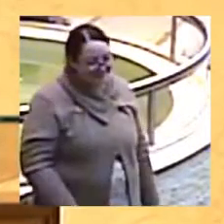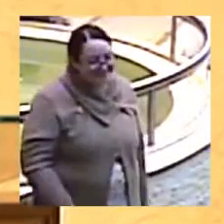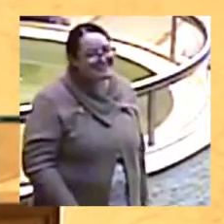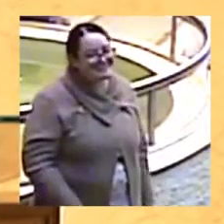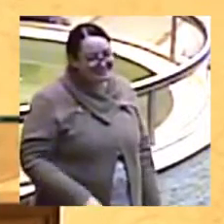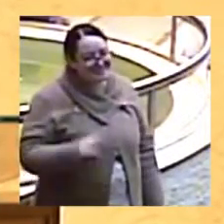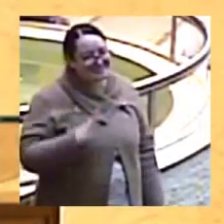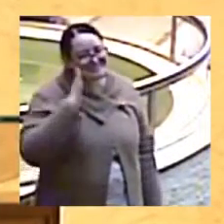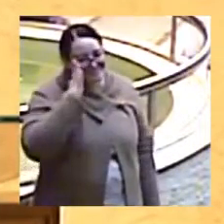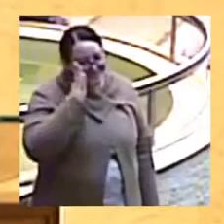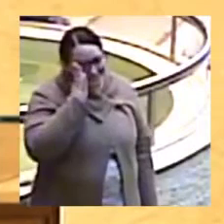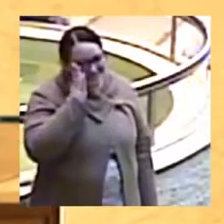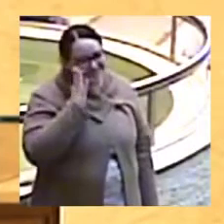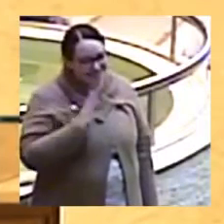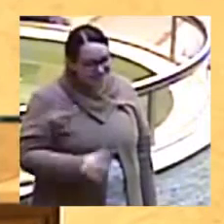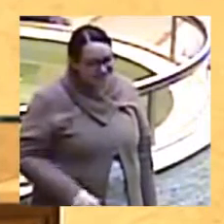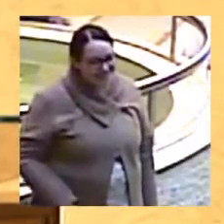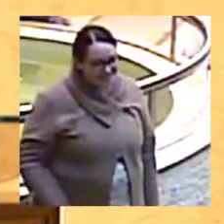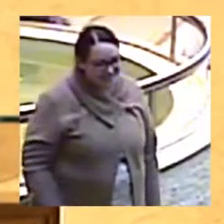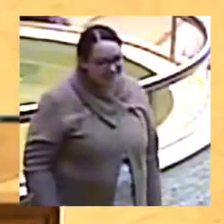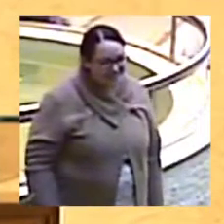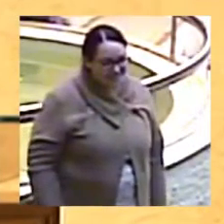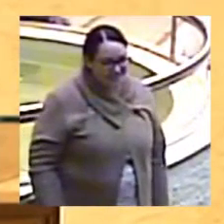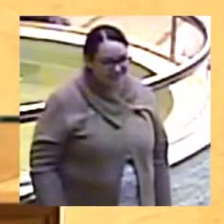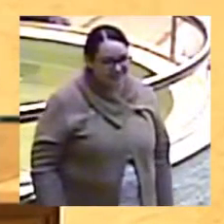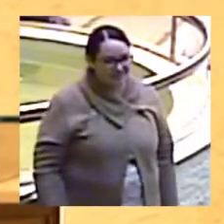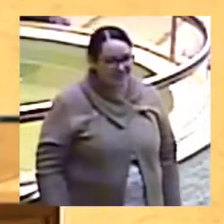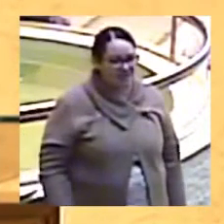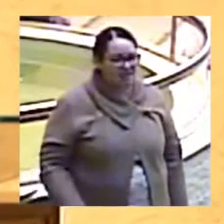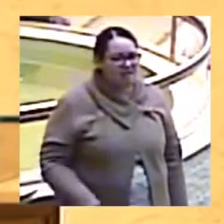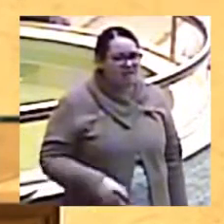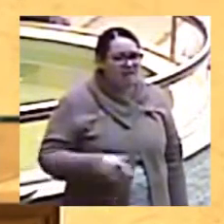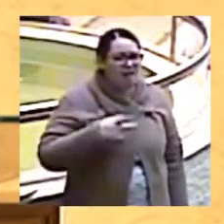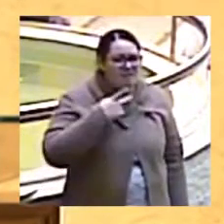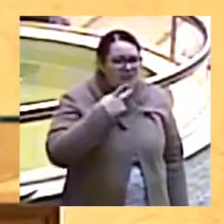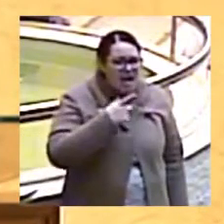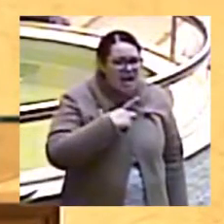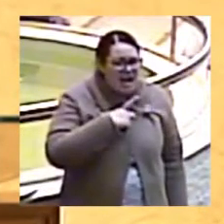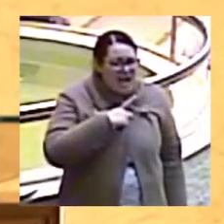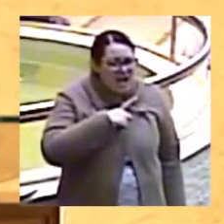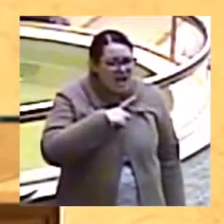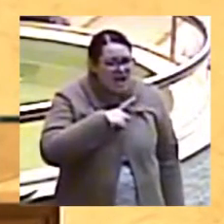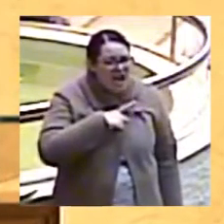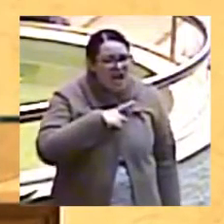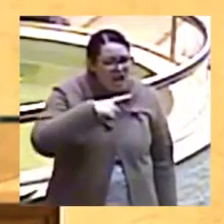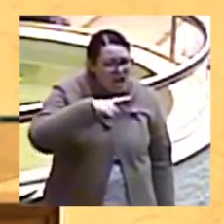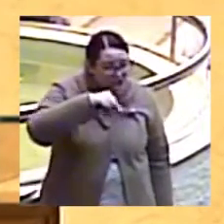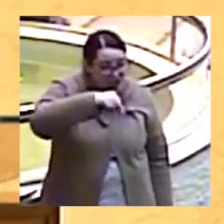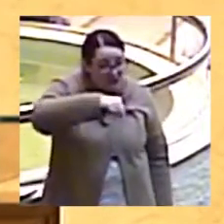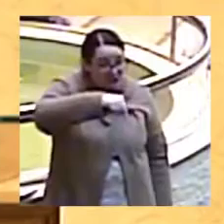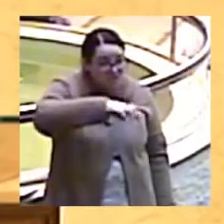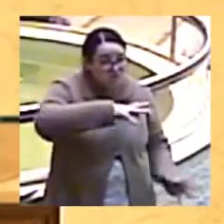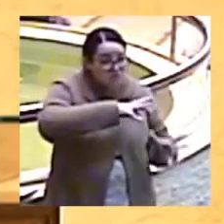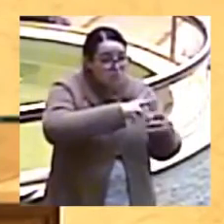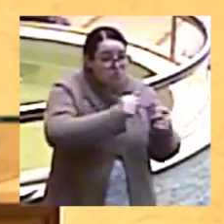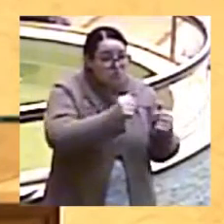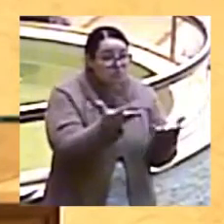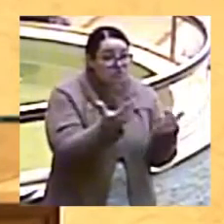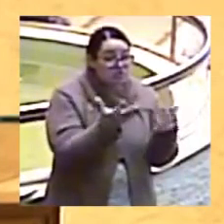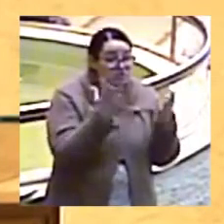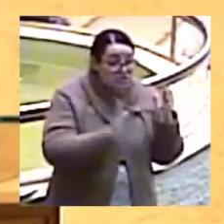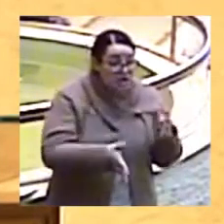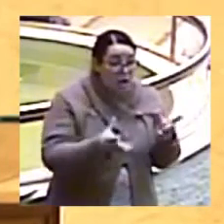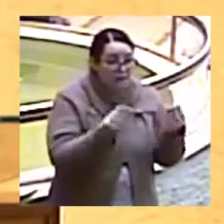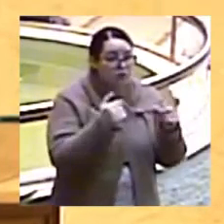terra, quando os cristãos, passaram, pelas piores crises, estes, foram destruídos, estes,